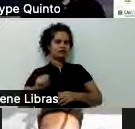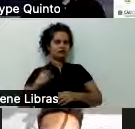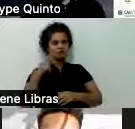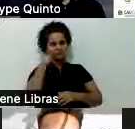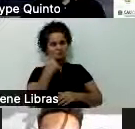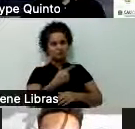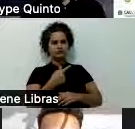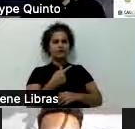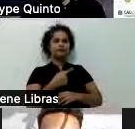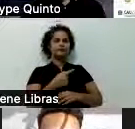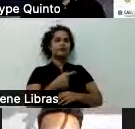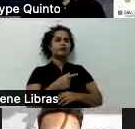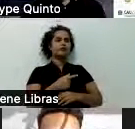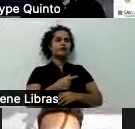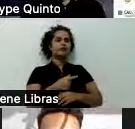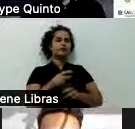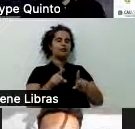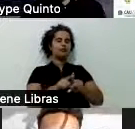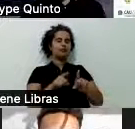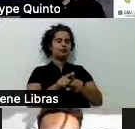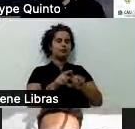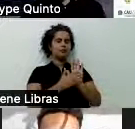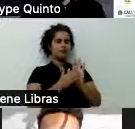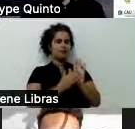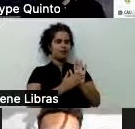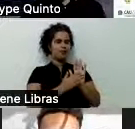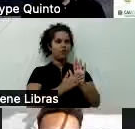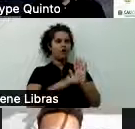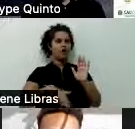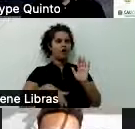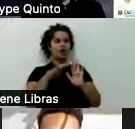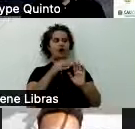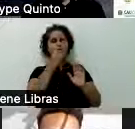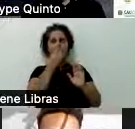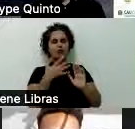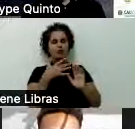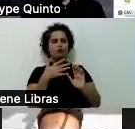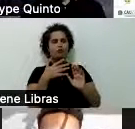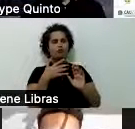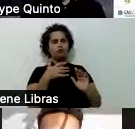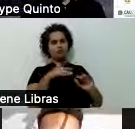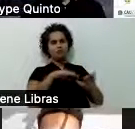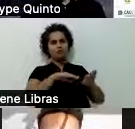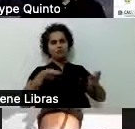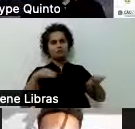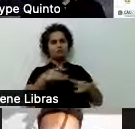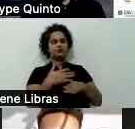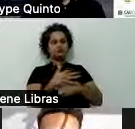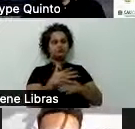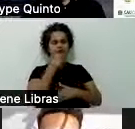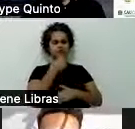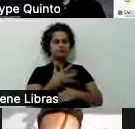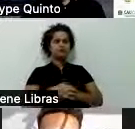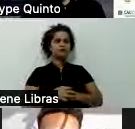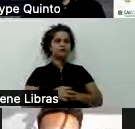ou mesmo propondo áreas produtivas na cidade. E também a criação